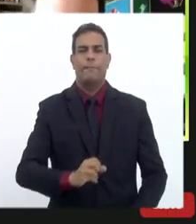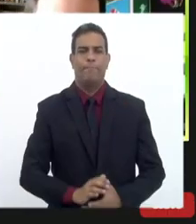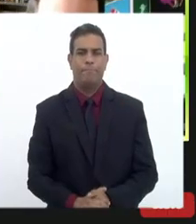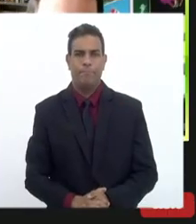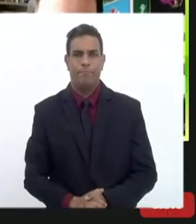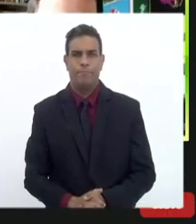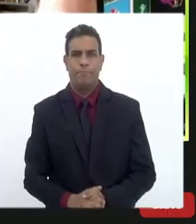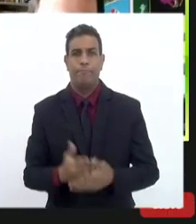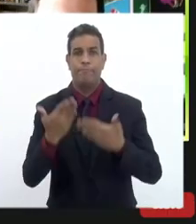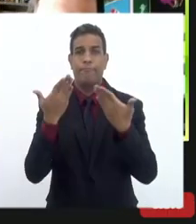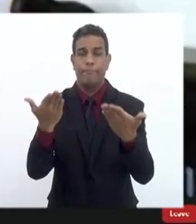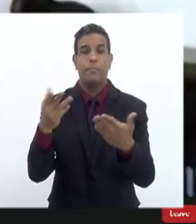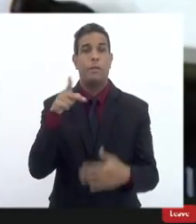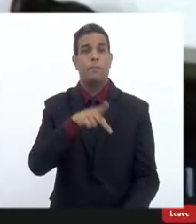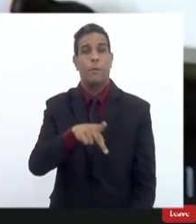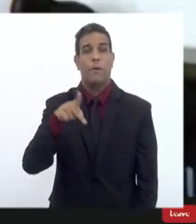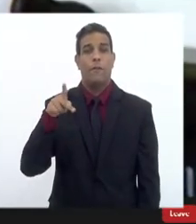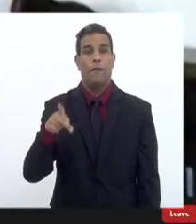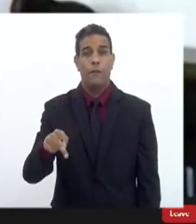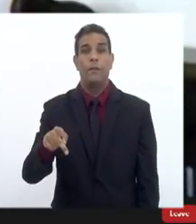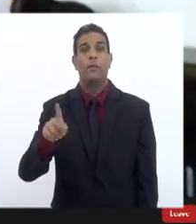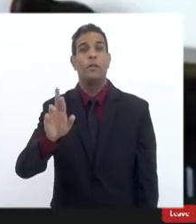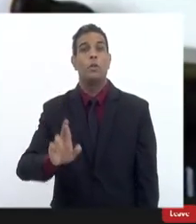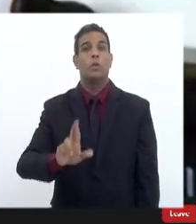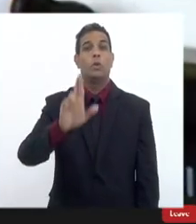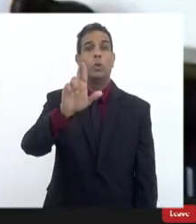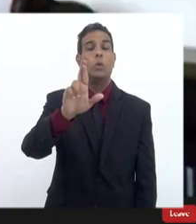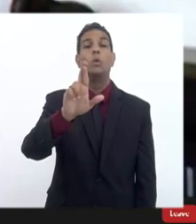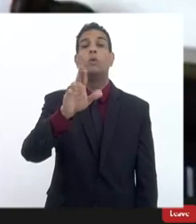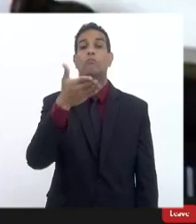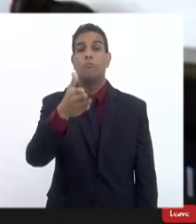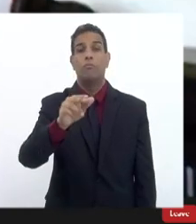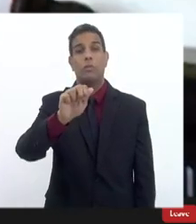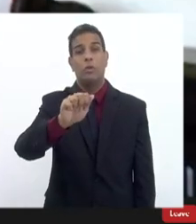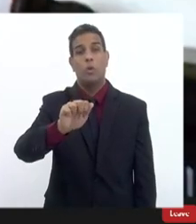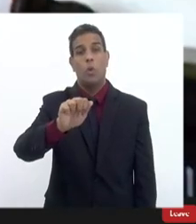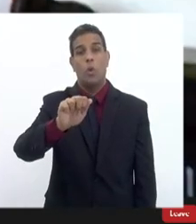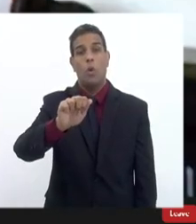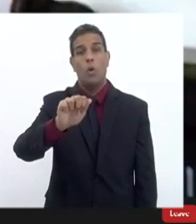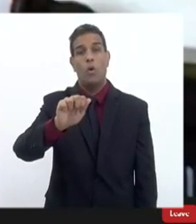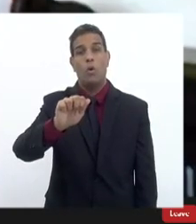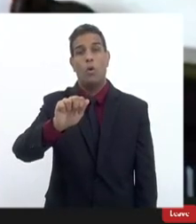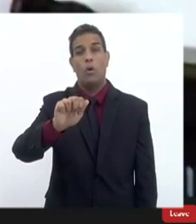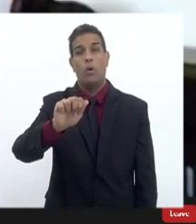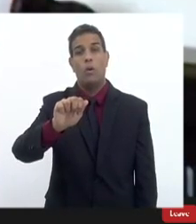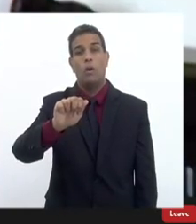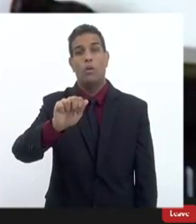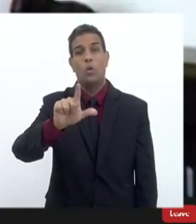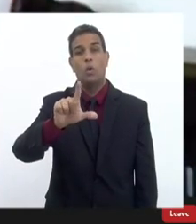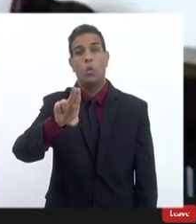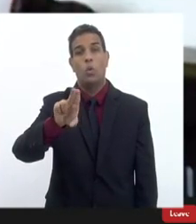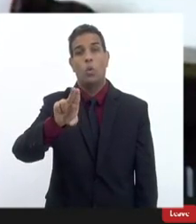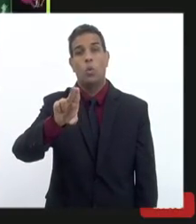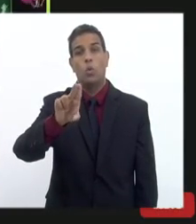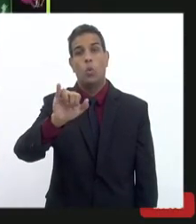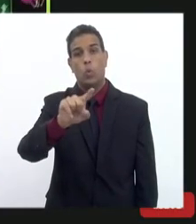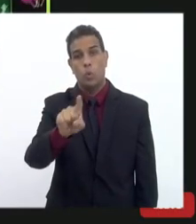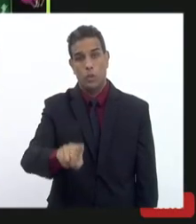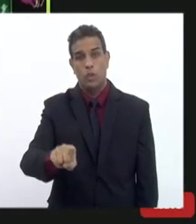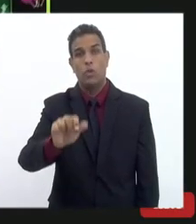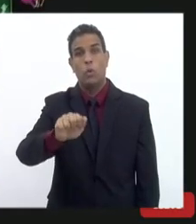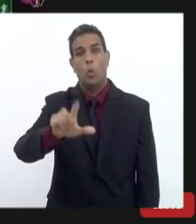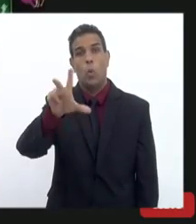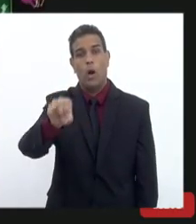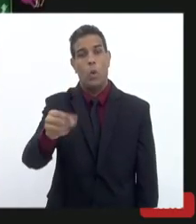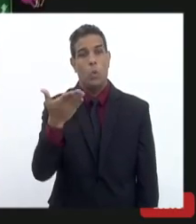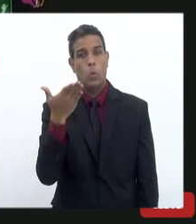Obrigado, professora Odisseia. Chamar agora aqui uma representação dos estudantes, o Luiz Otávio, da AERJ. Bom dia, Luiz Otávio.